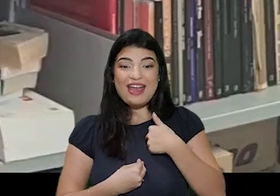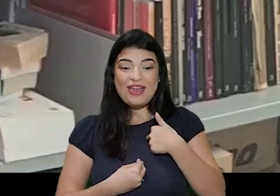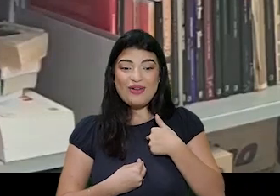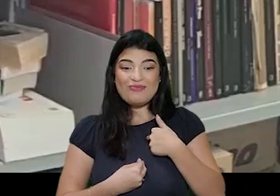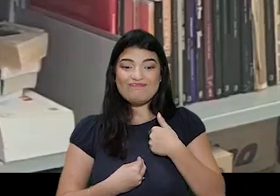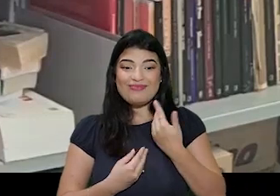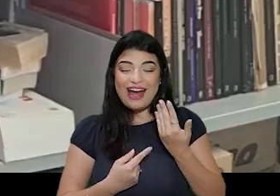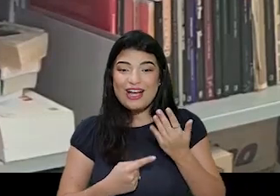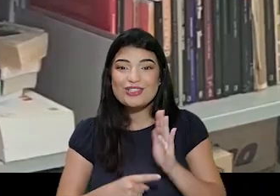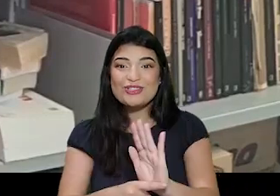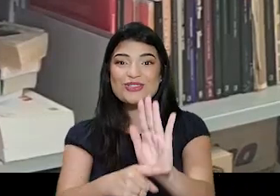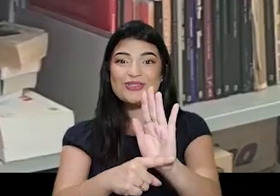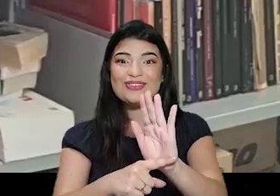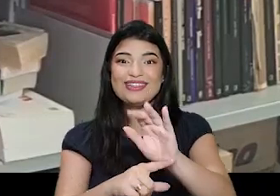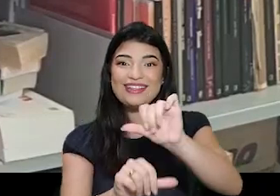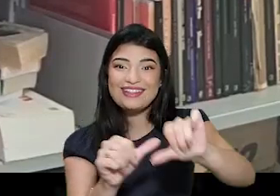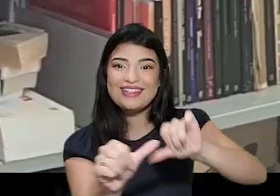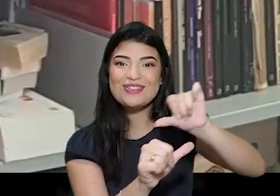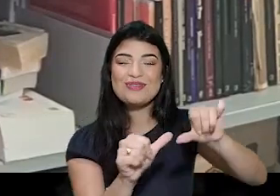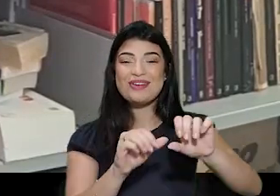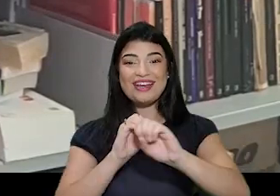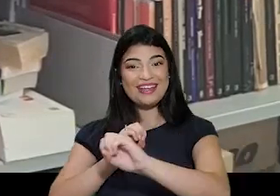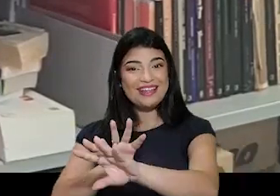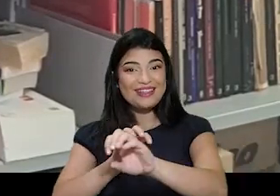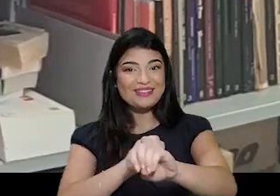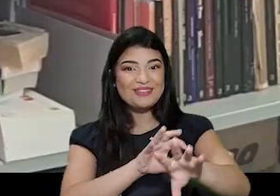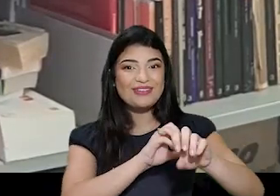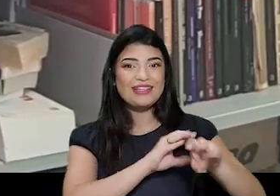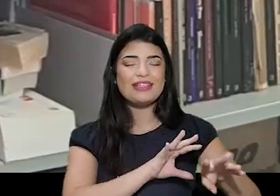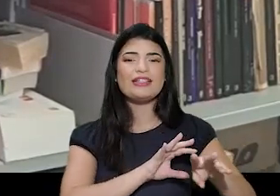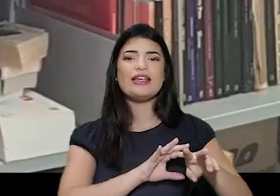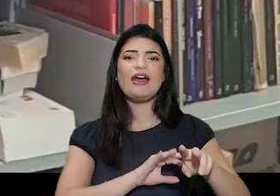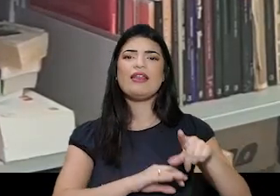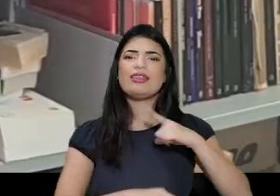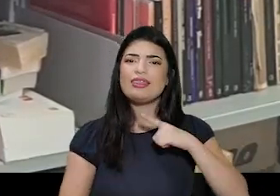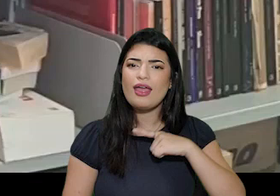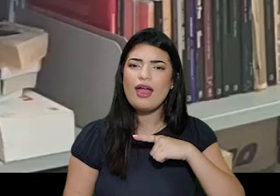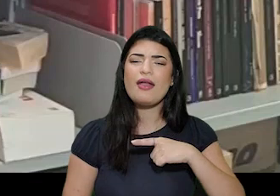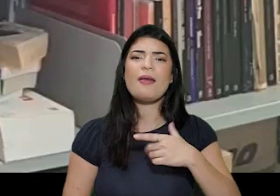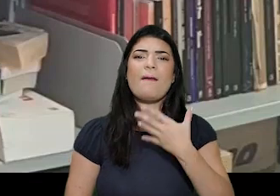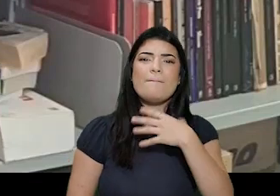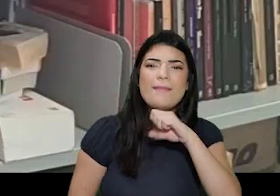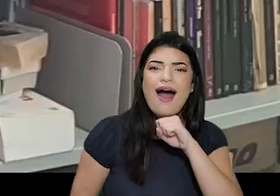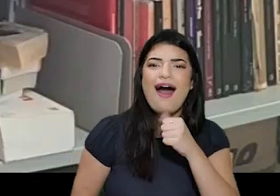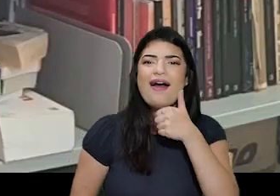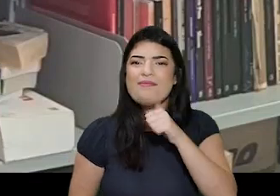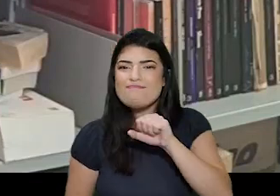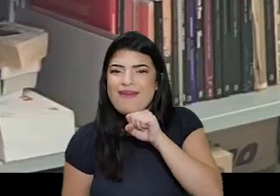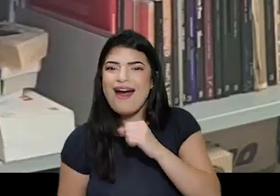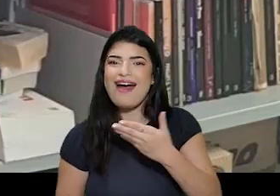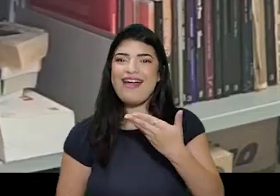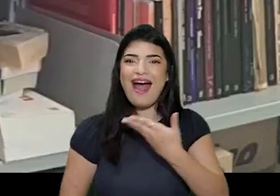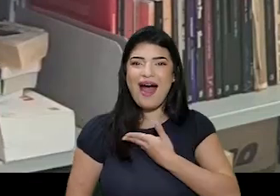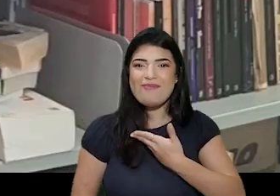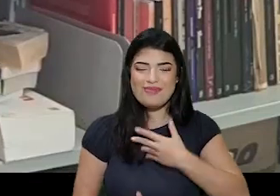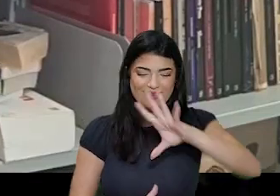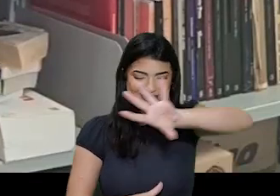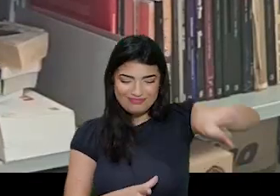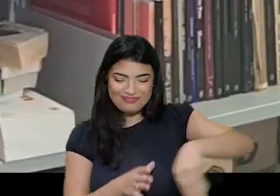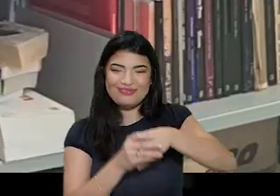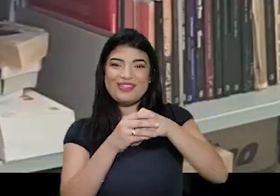transformar, pelo esse poder que a educação tem. A gente, quantas vezes, é pai, é mãe, é amigo,